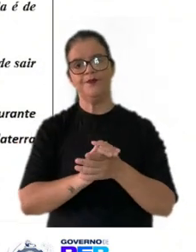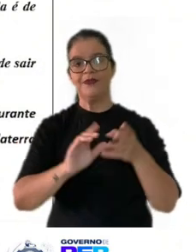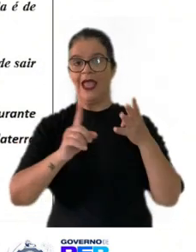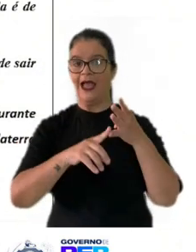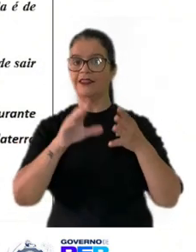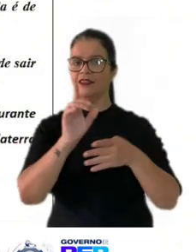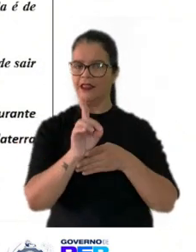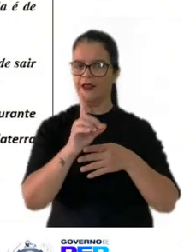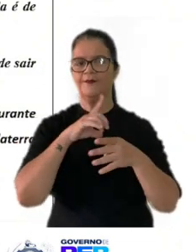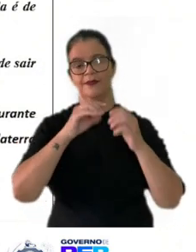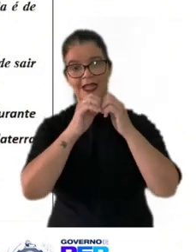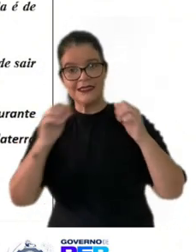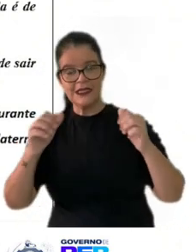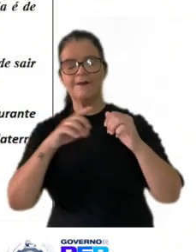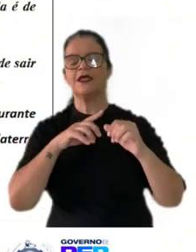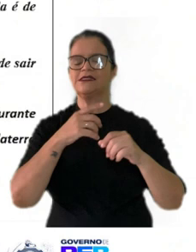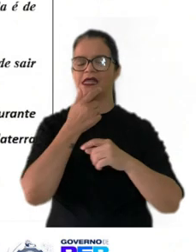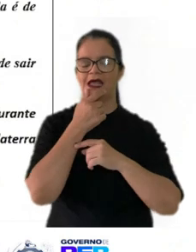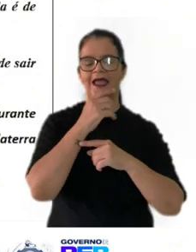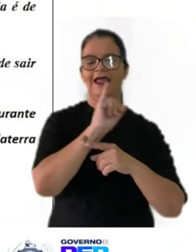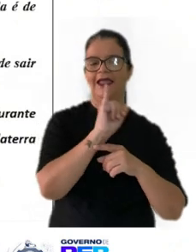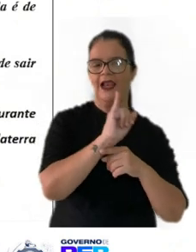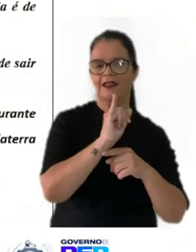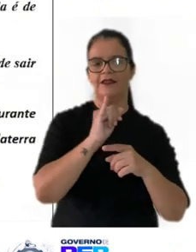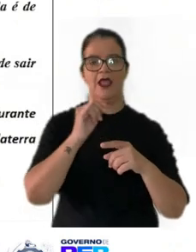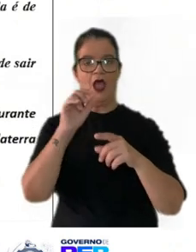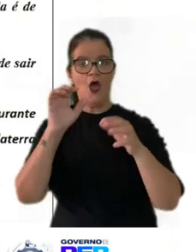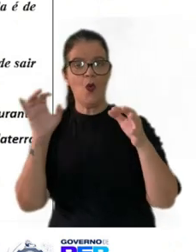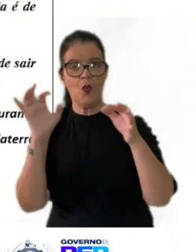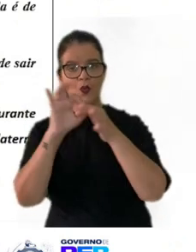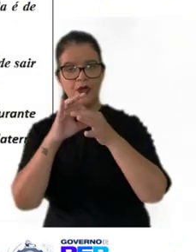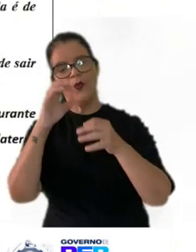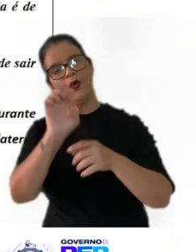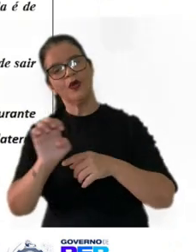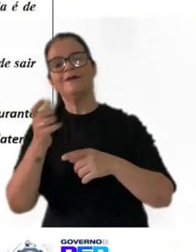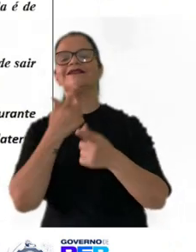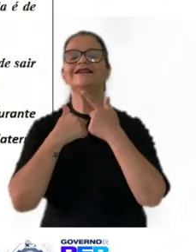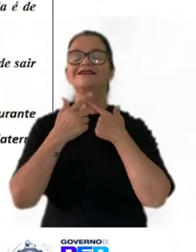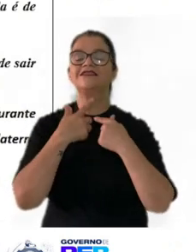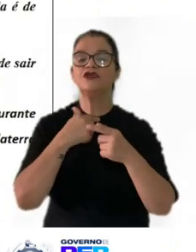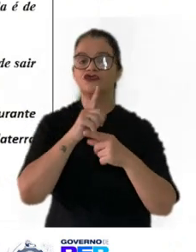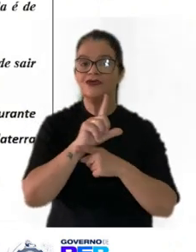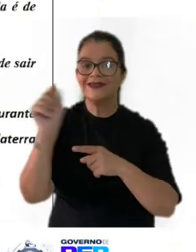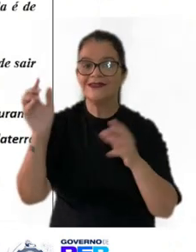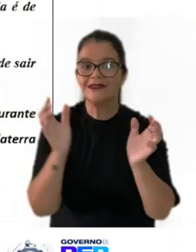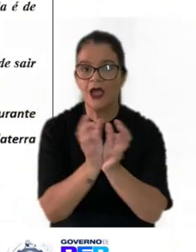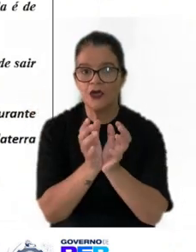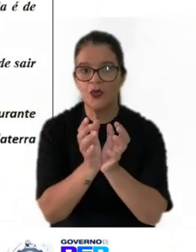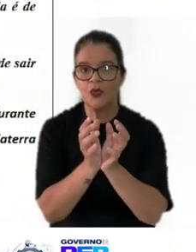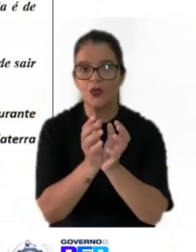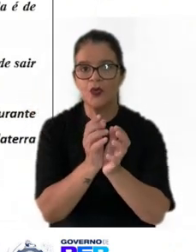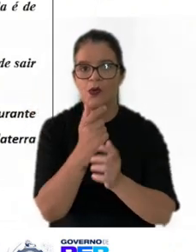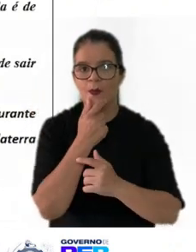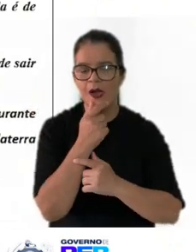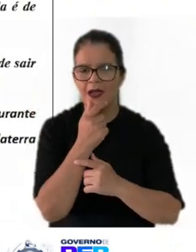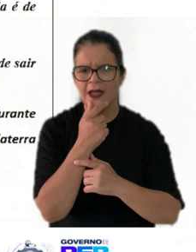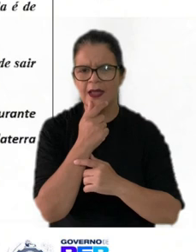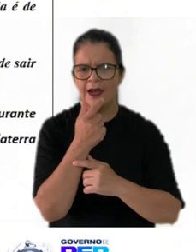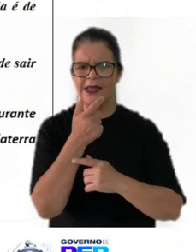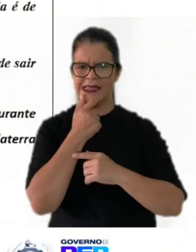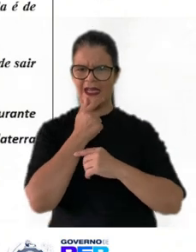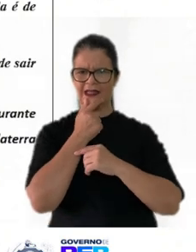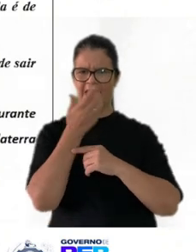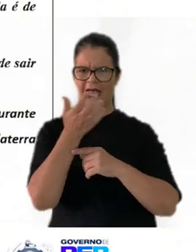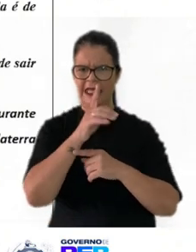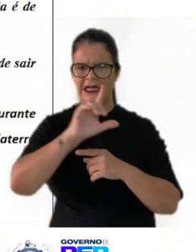separação da Inglaterra da União Europeia se deu a partir do desejo da Inglaterra de sair do grupo a Inglaterra queria sair do grupo